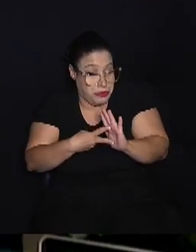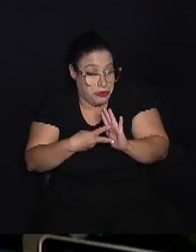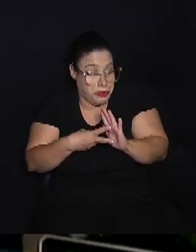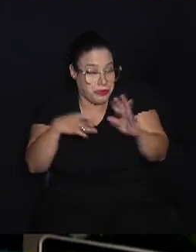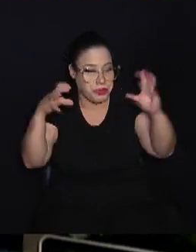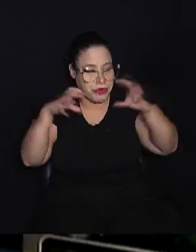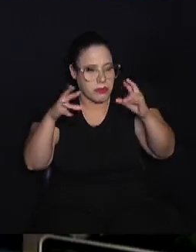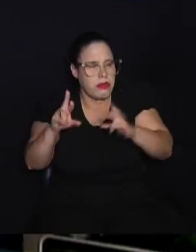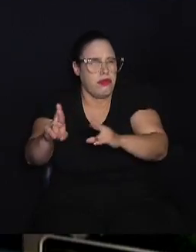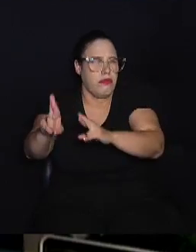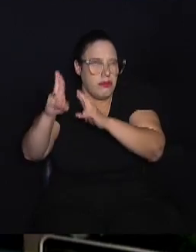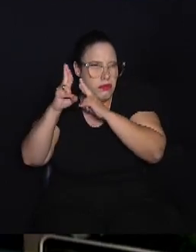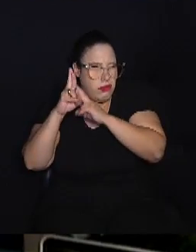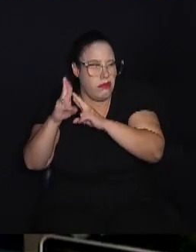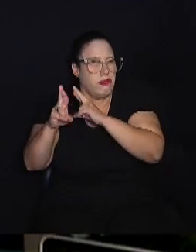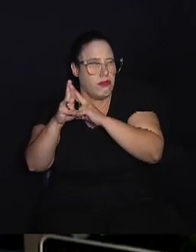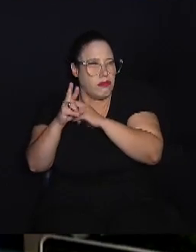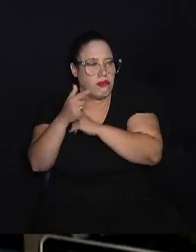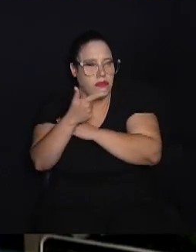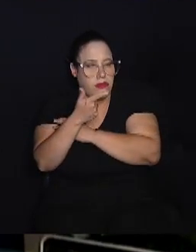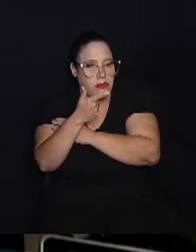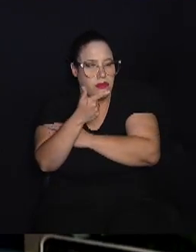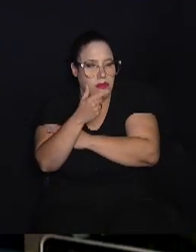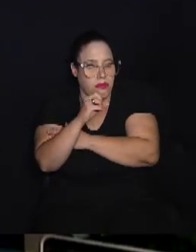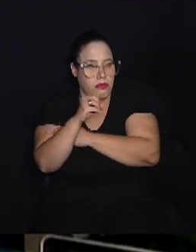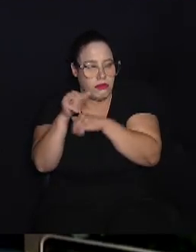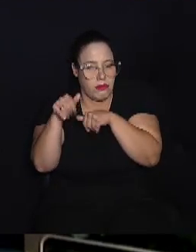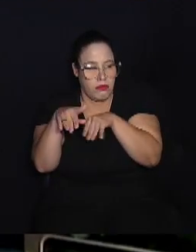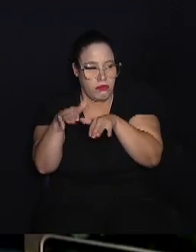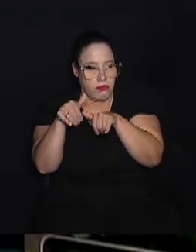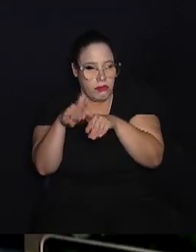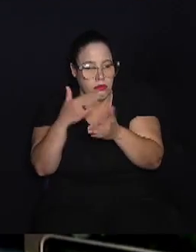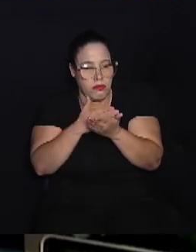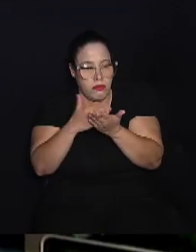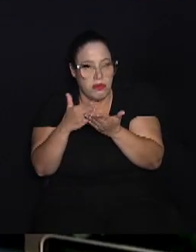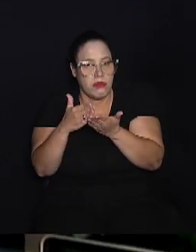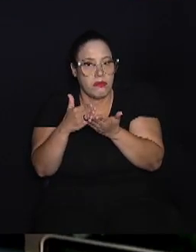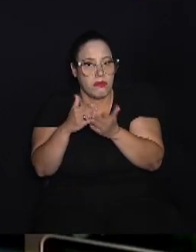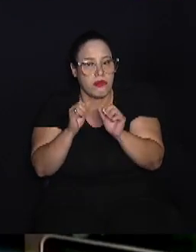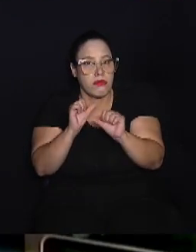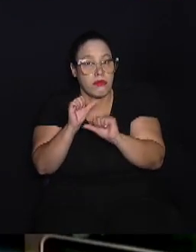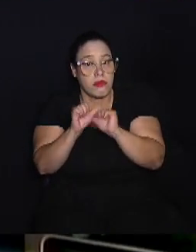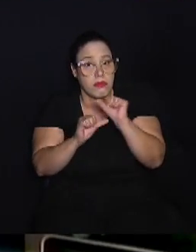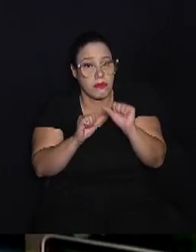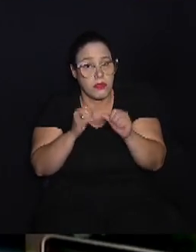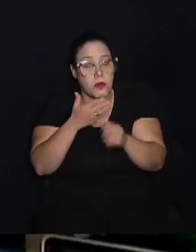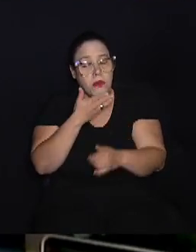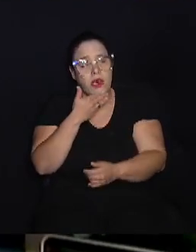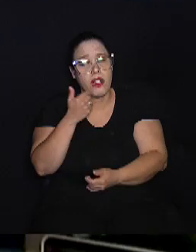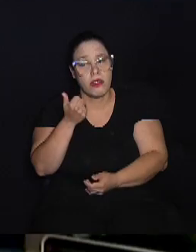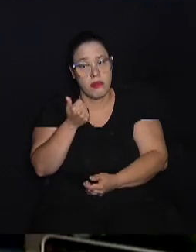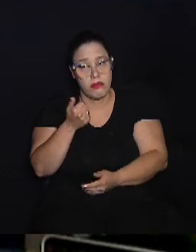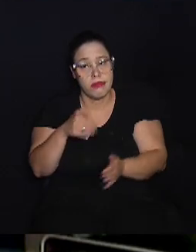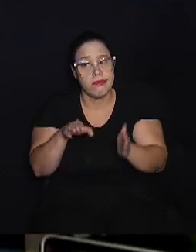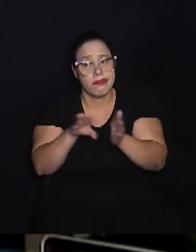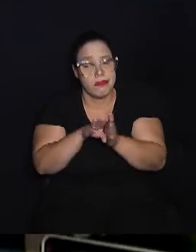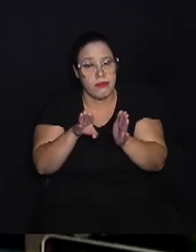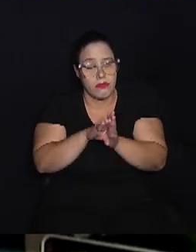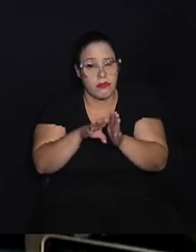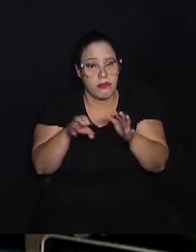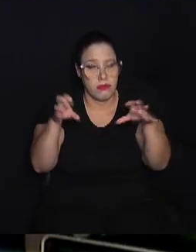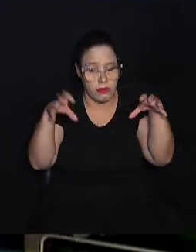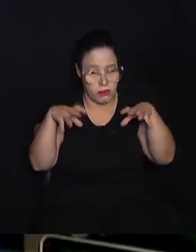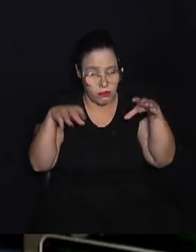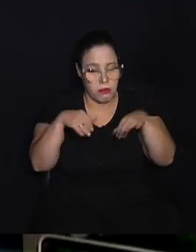uma expectativa que a partir aí do dia 20 de setembro a gente comece a ter uma situação um pouco melhor com a entrada de frentes frias e